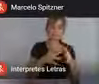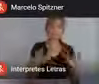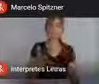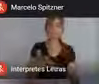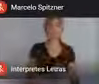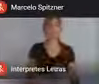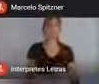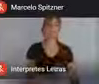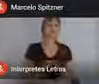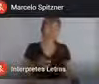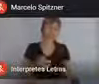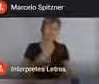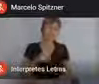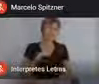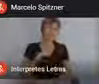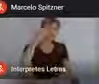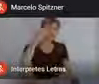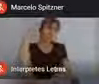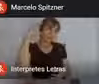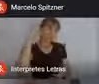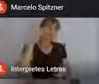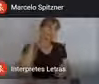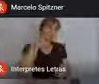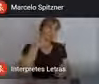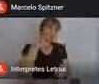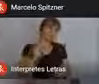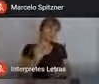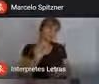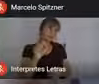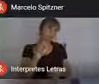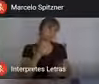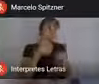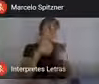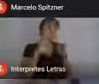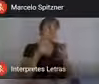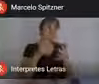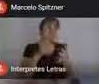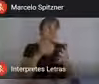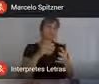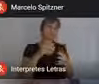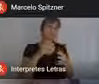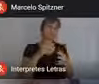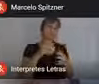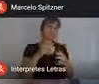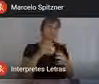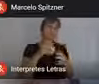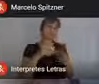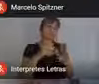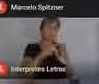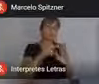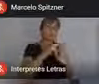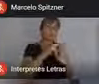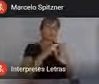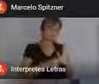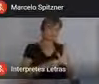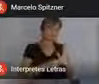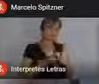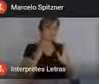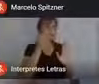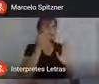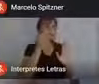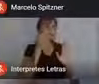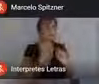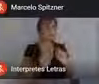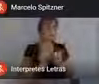com a ciência linguística. Porque a escolarização brasileira nos leva a olhar a língua